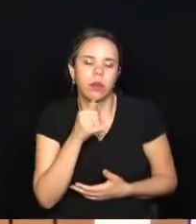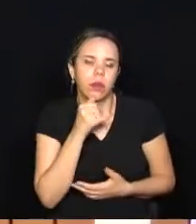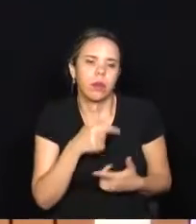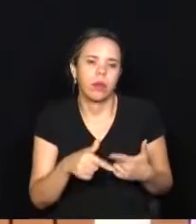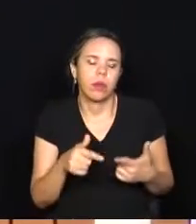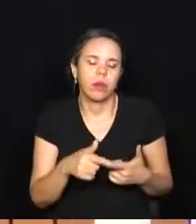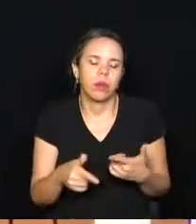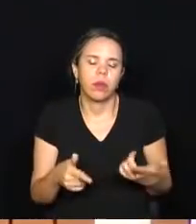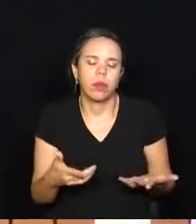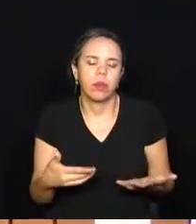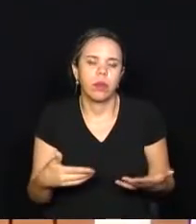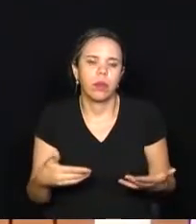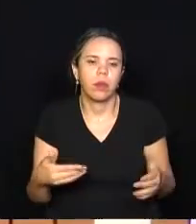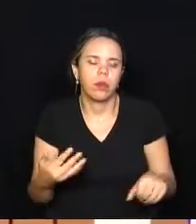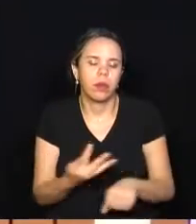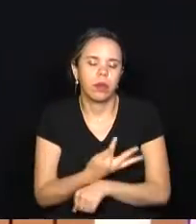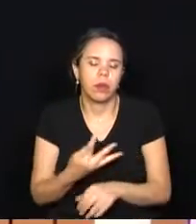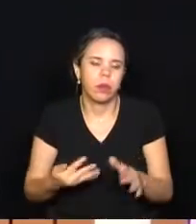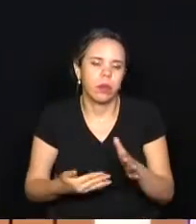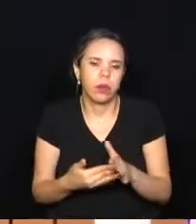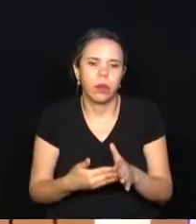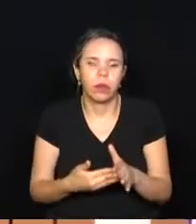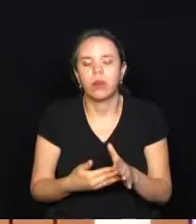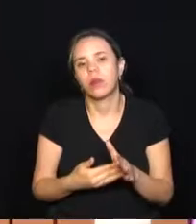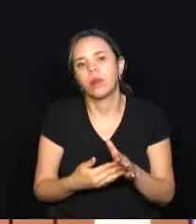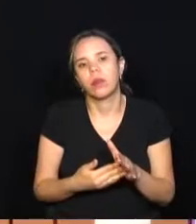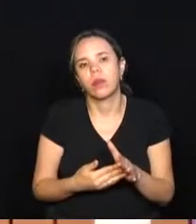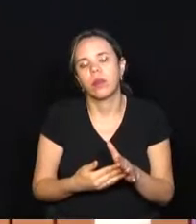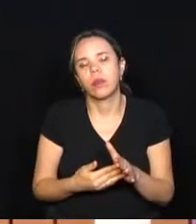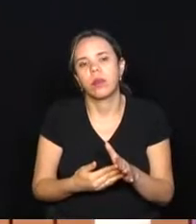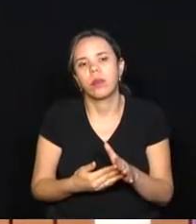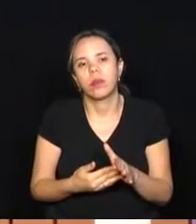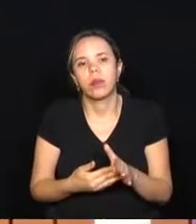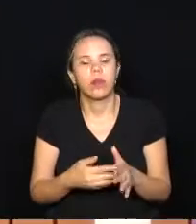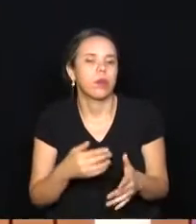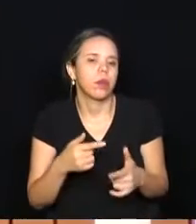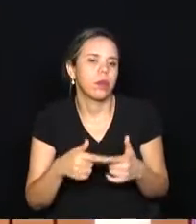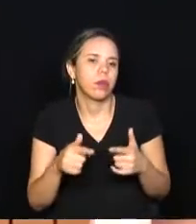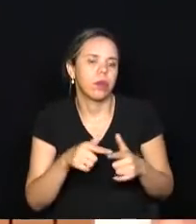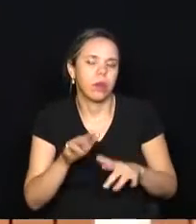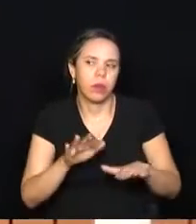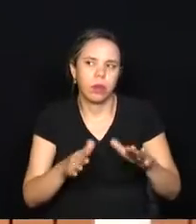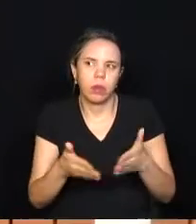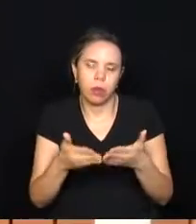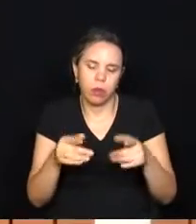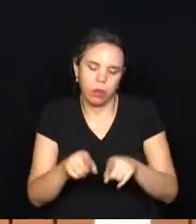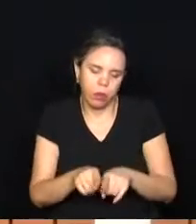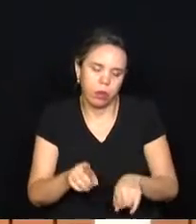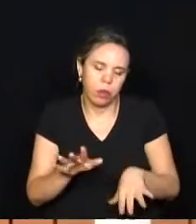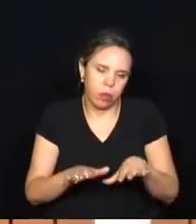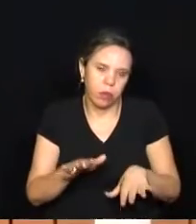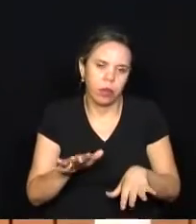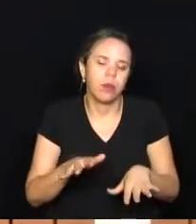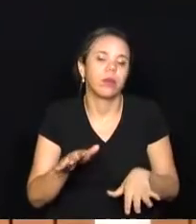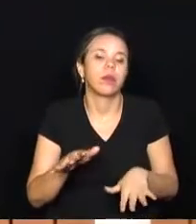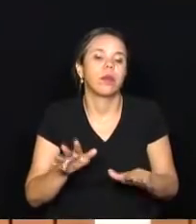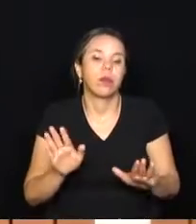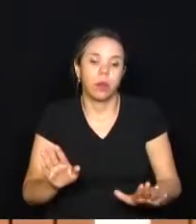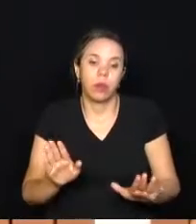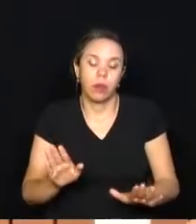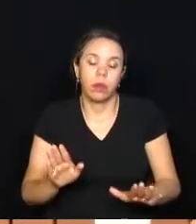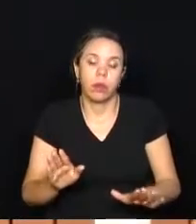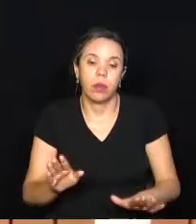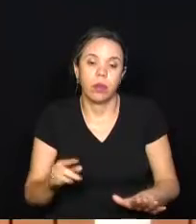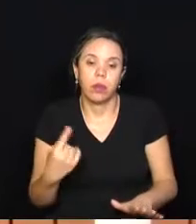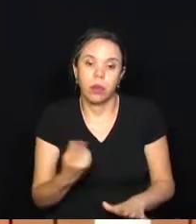né? E aí a gente entra até num outro aspecto, que é a vulnerabilidade social, né? Mas nós temos que